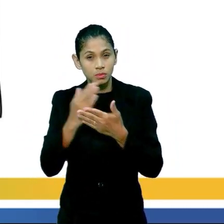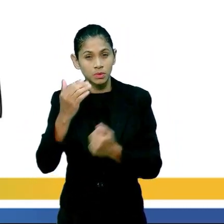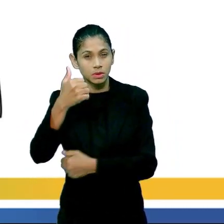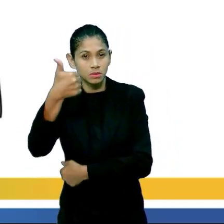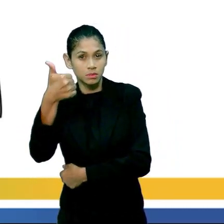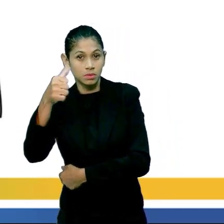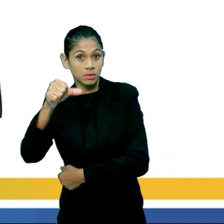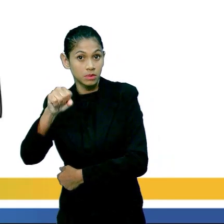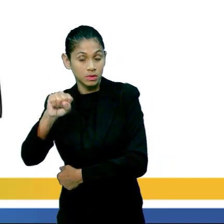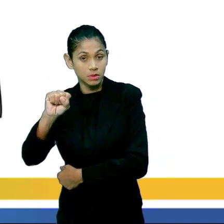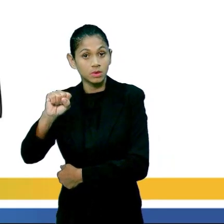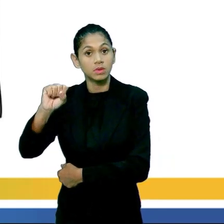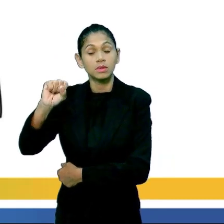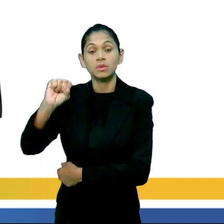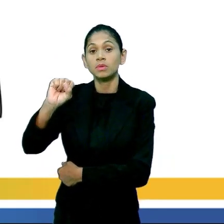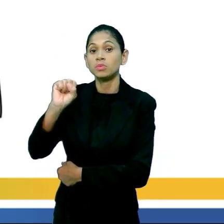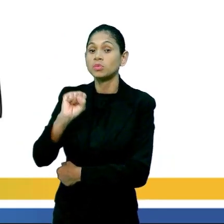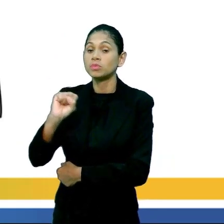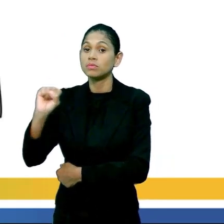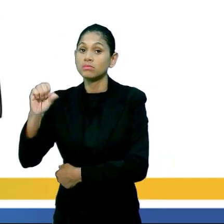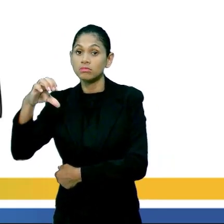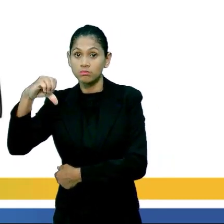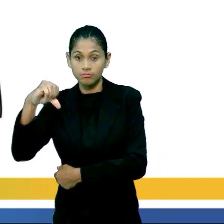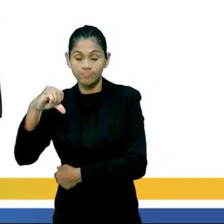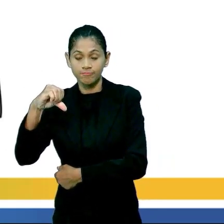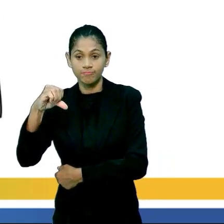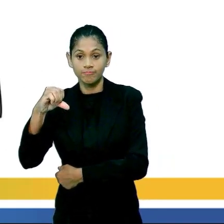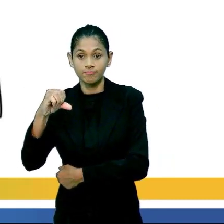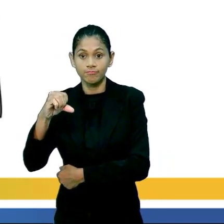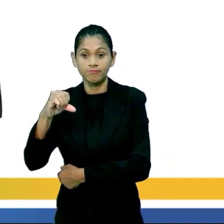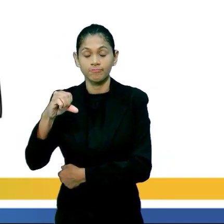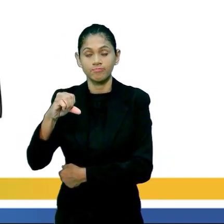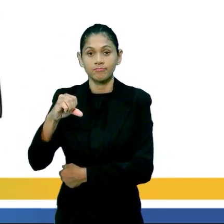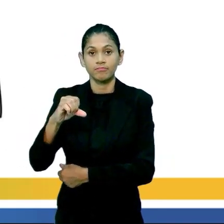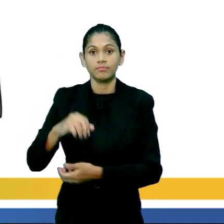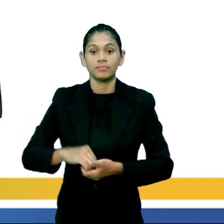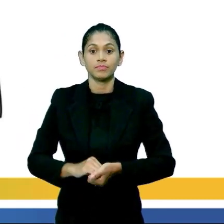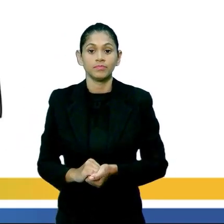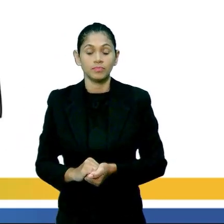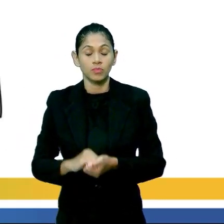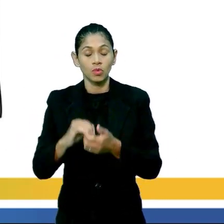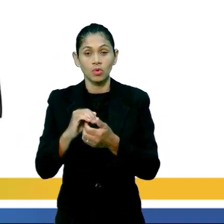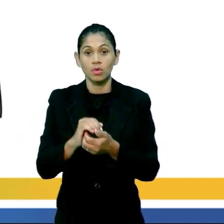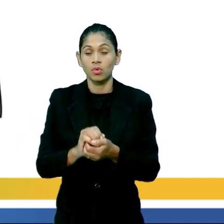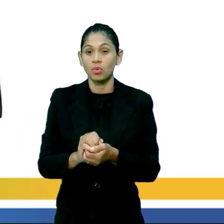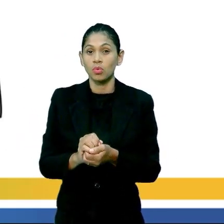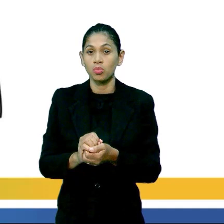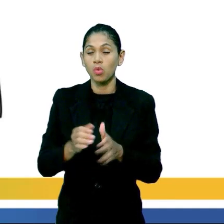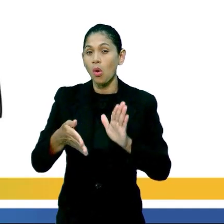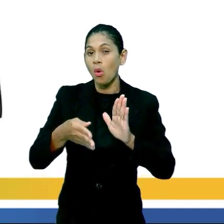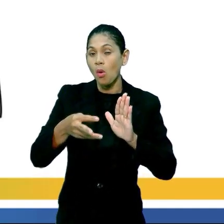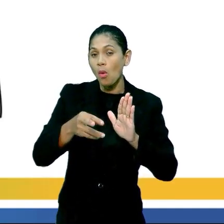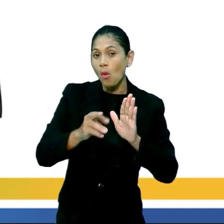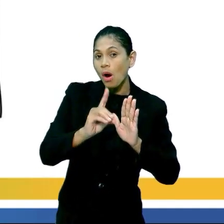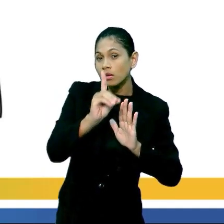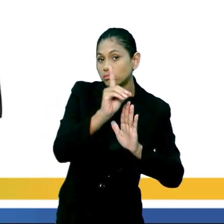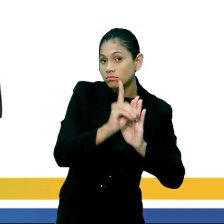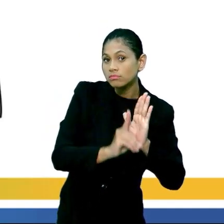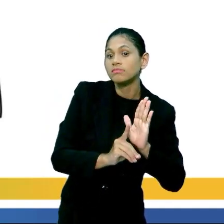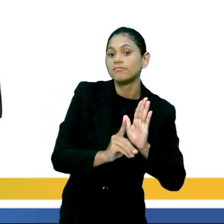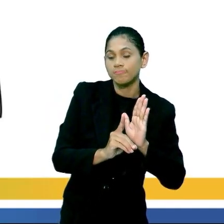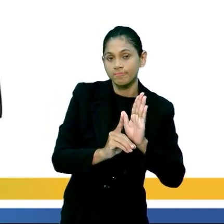Ela inicia em 1889, né, com a declaração da República do Brasil e se estende até a